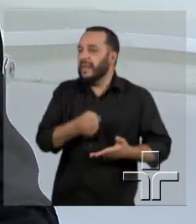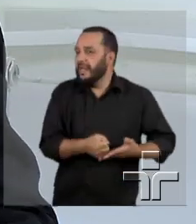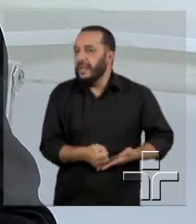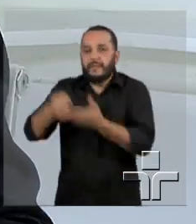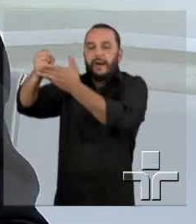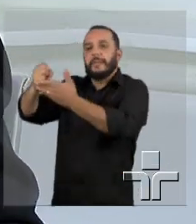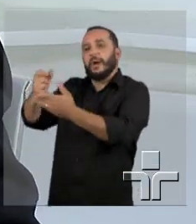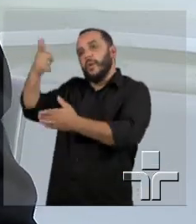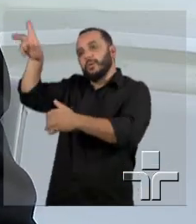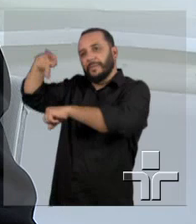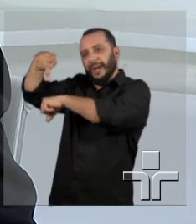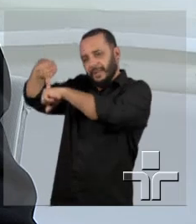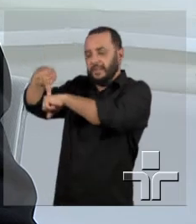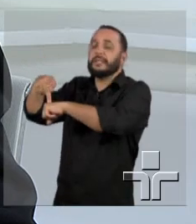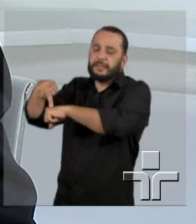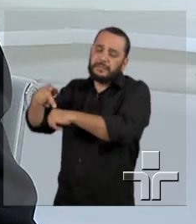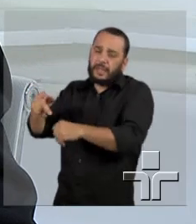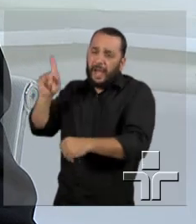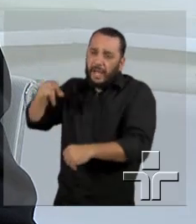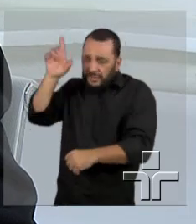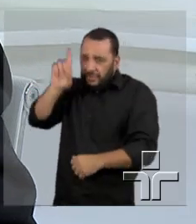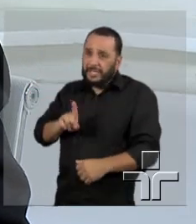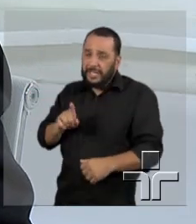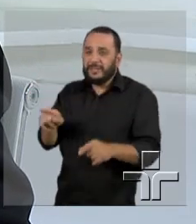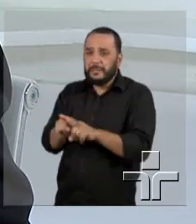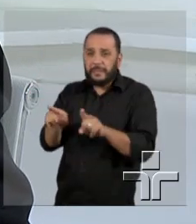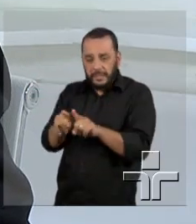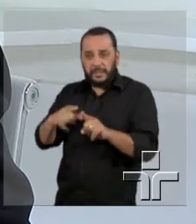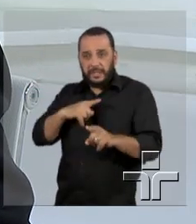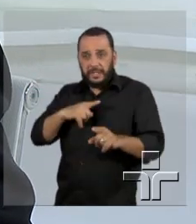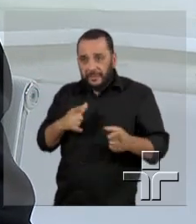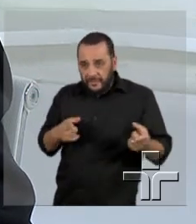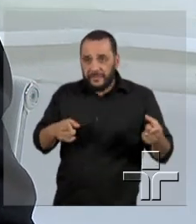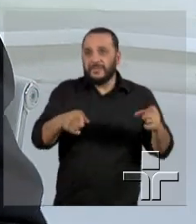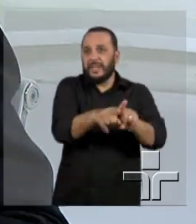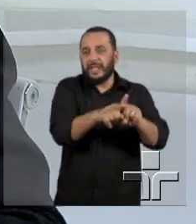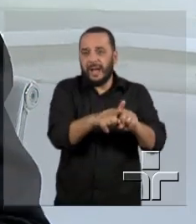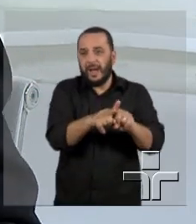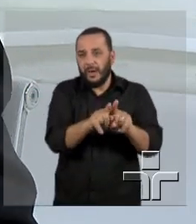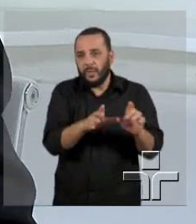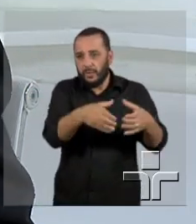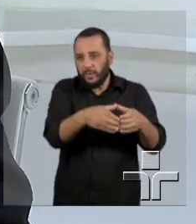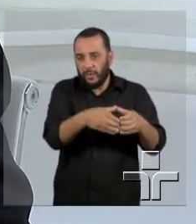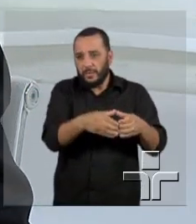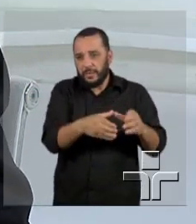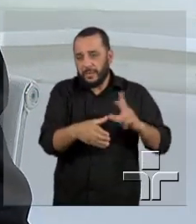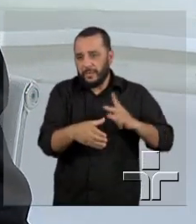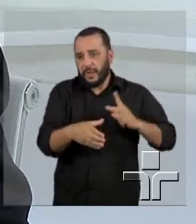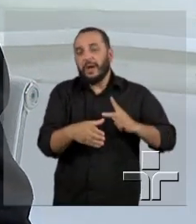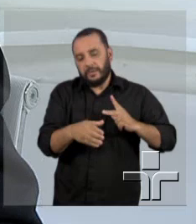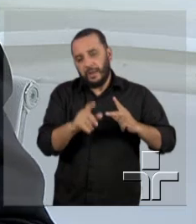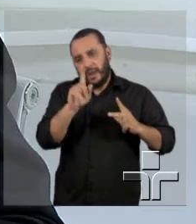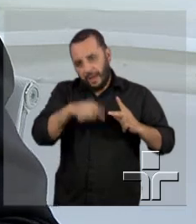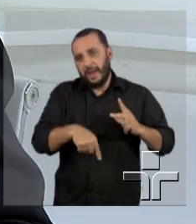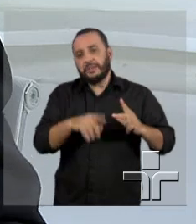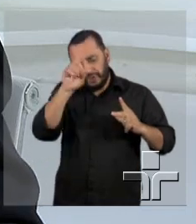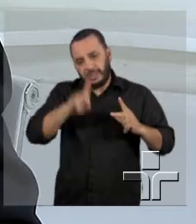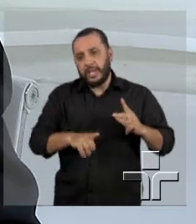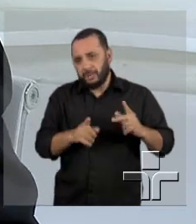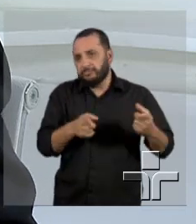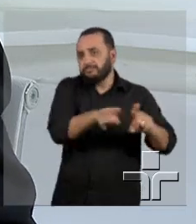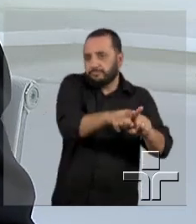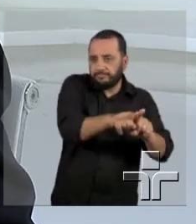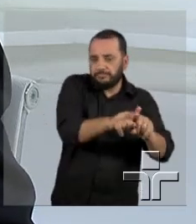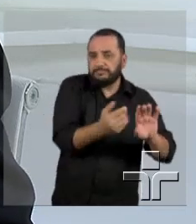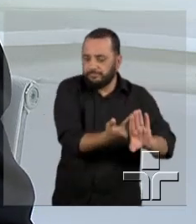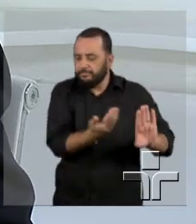não se filiar a nenhum organismo privado, por exemplo, é absoluto. E uma vez filiado, se desfiliar, é absoluto. O